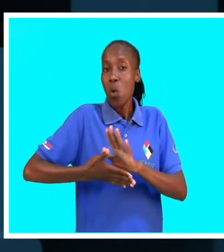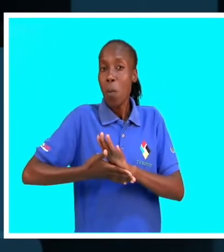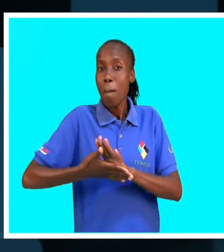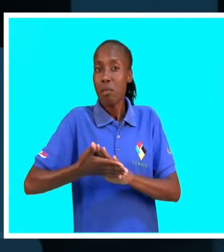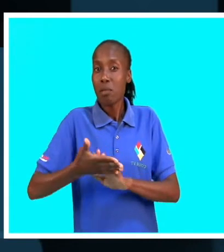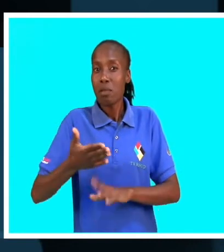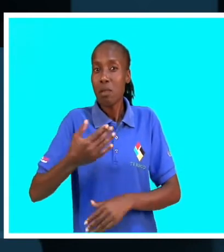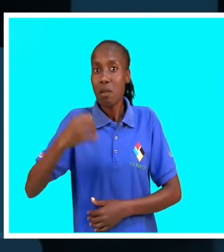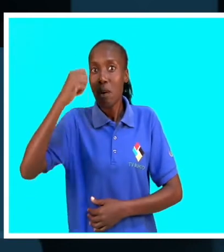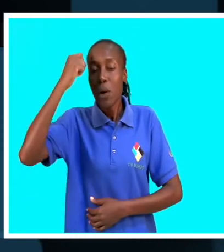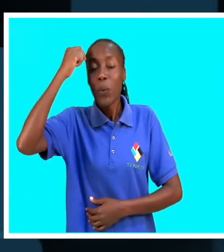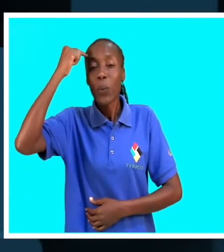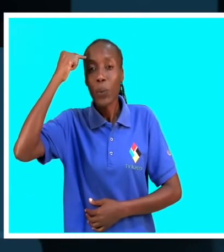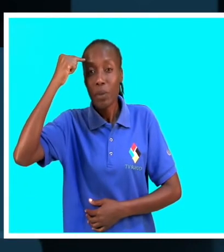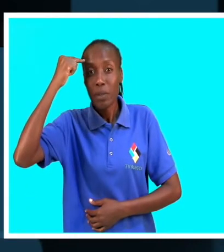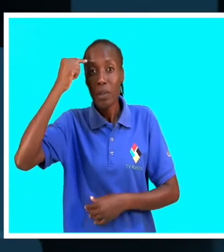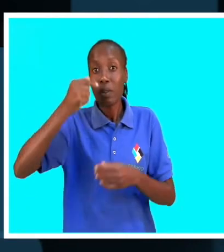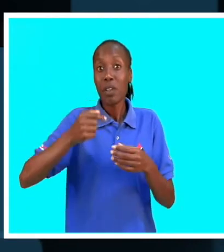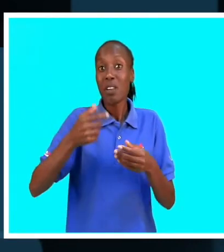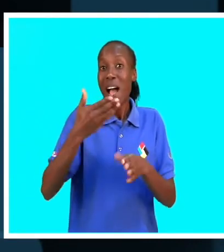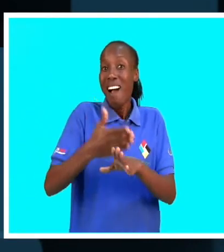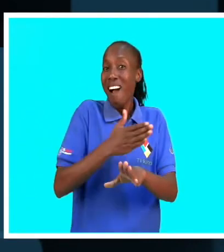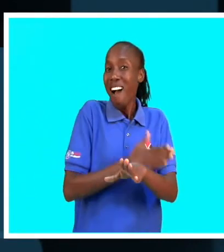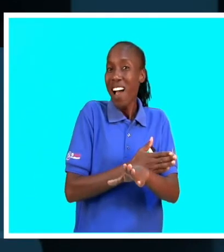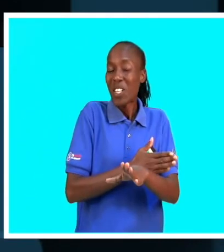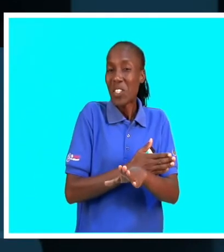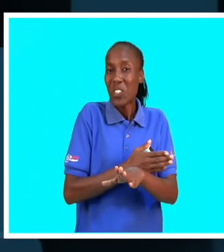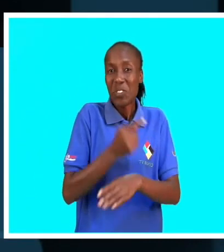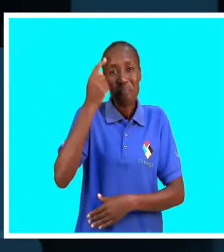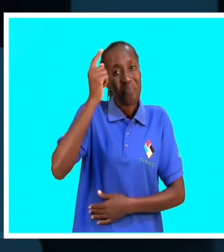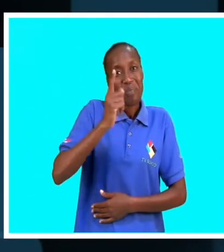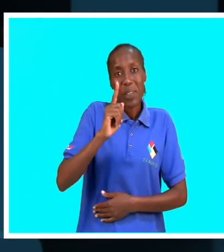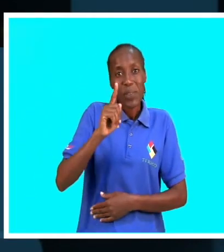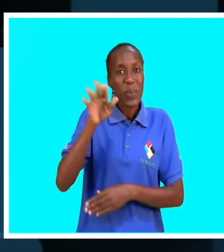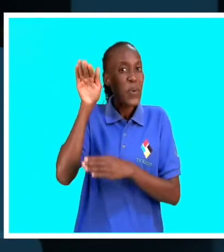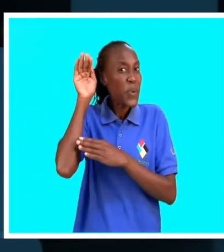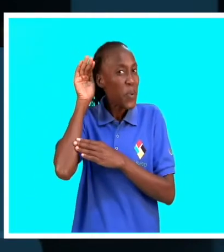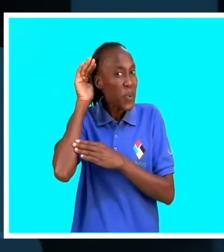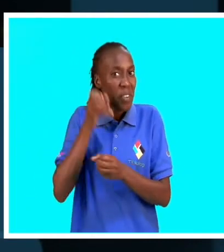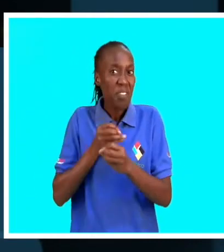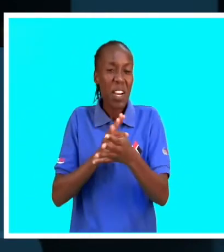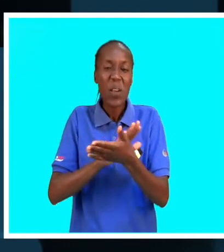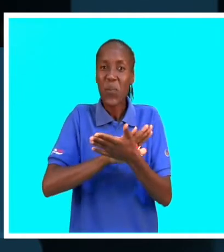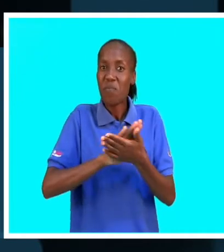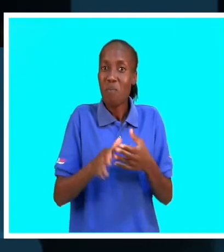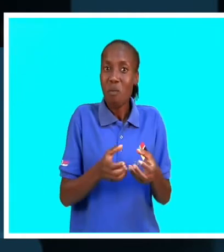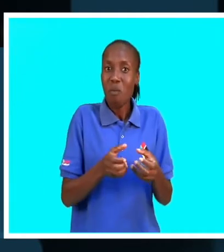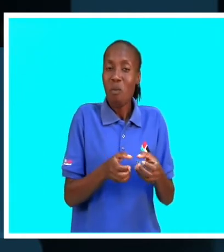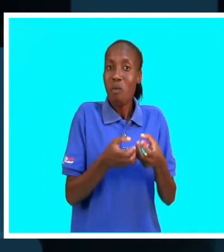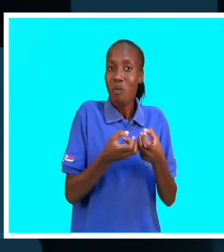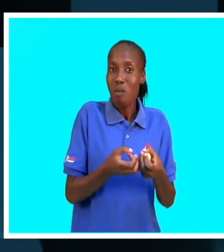conheci tendo. Não conheci. Nunca ouviu falar das próstatas.